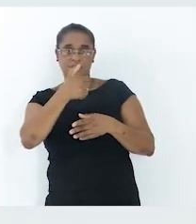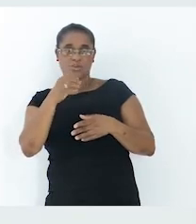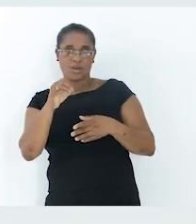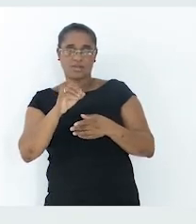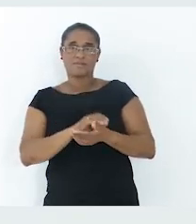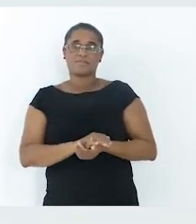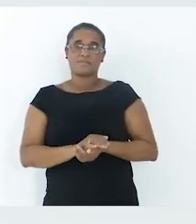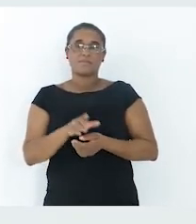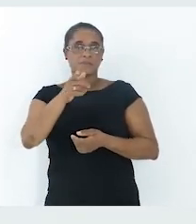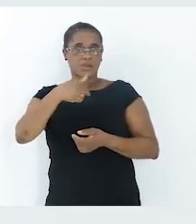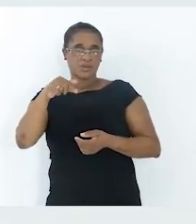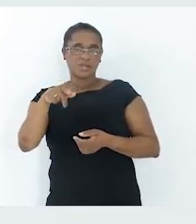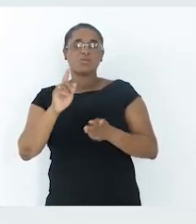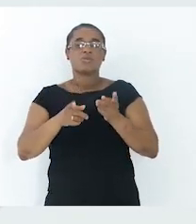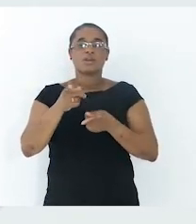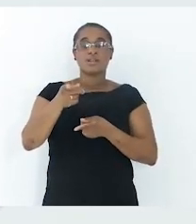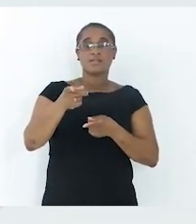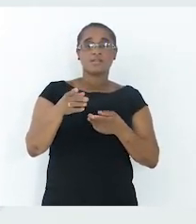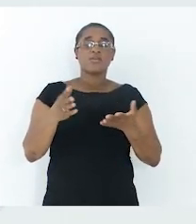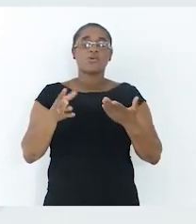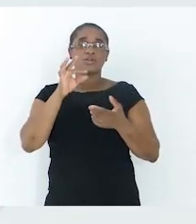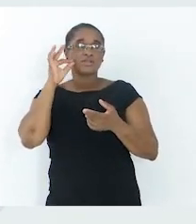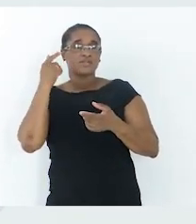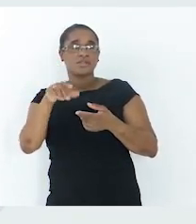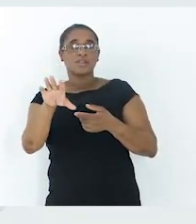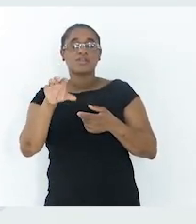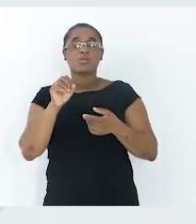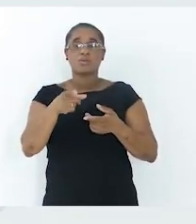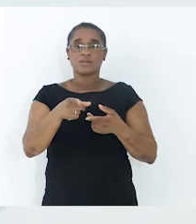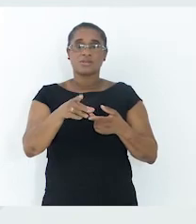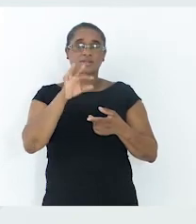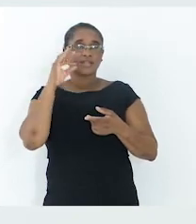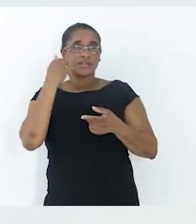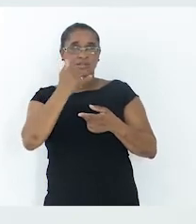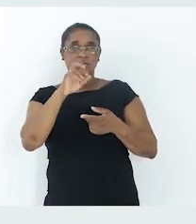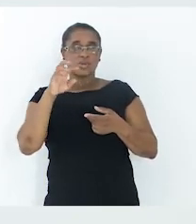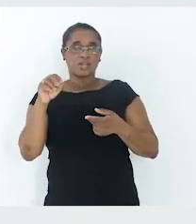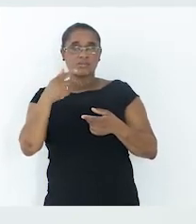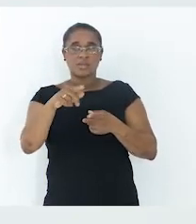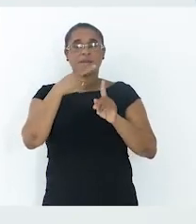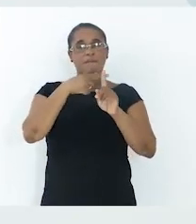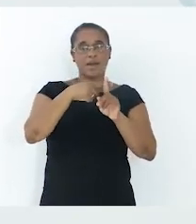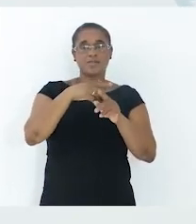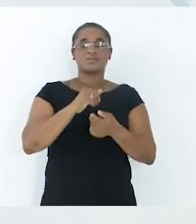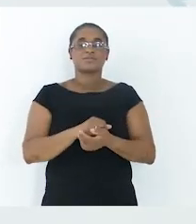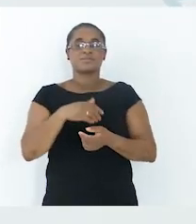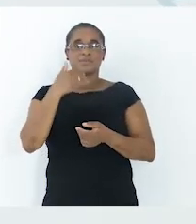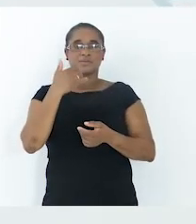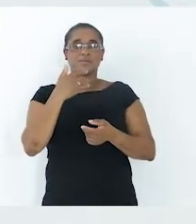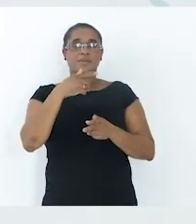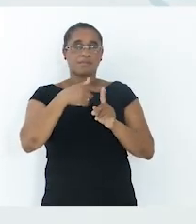150. E nós temos o quê? Qual é o sinal que devemos tomar? Sinal de 280. Então temos mais